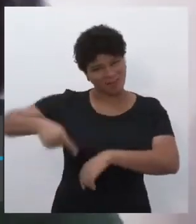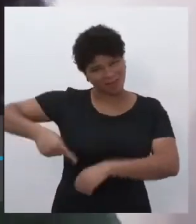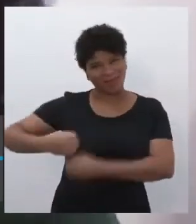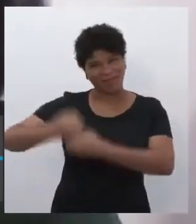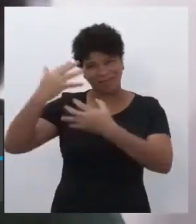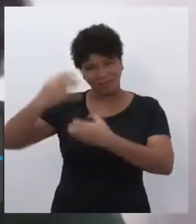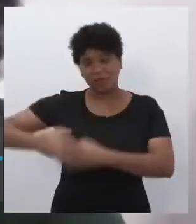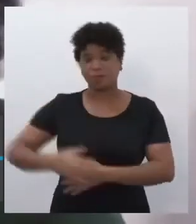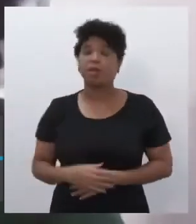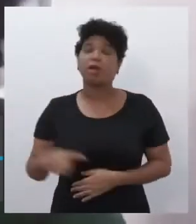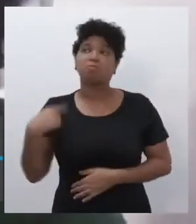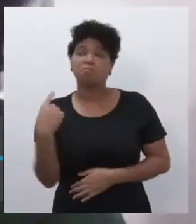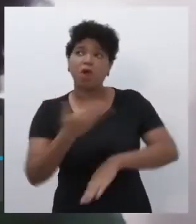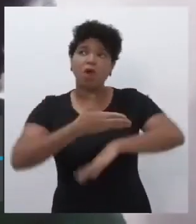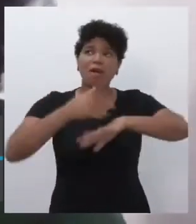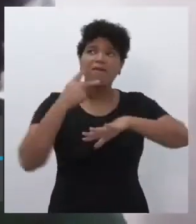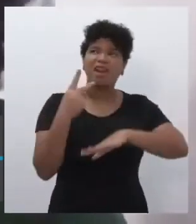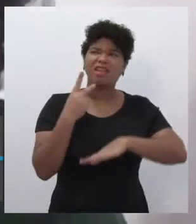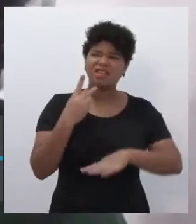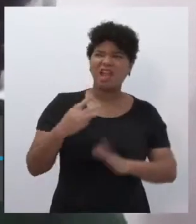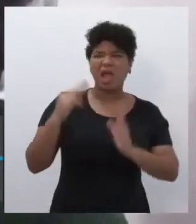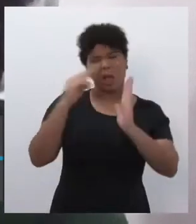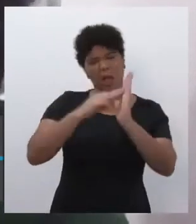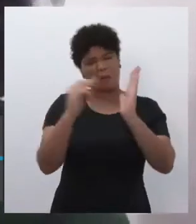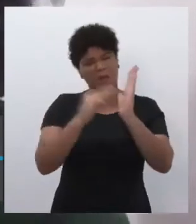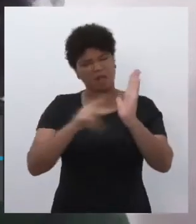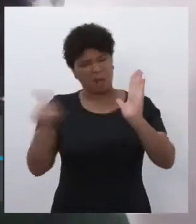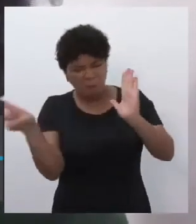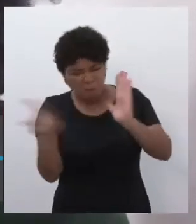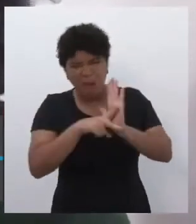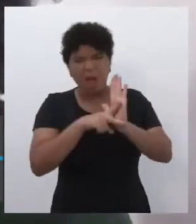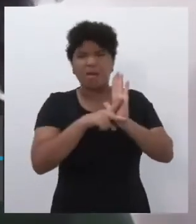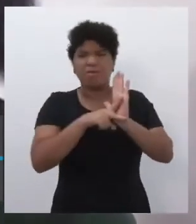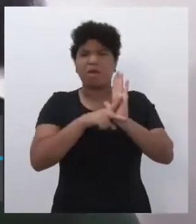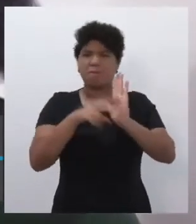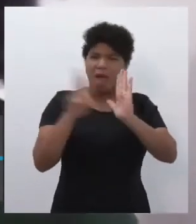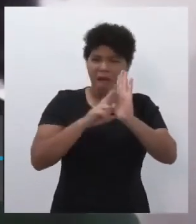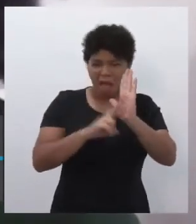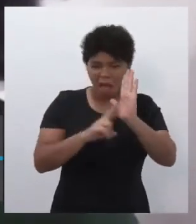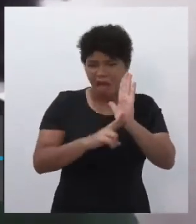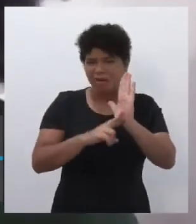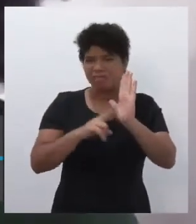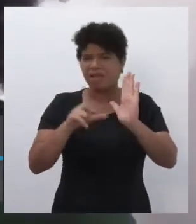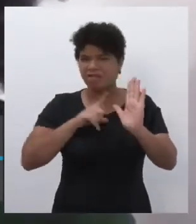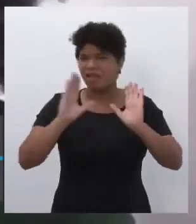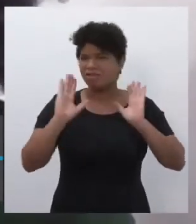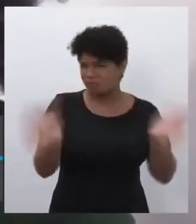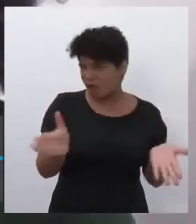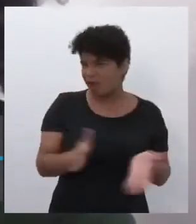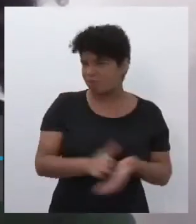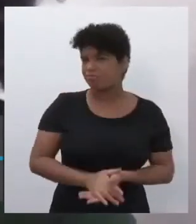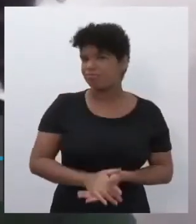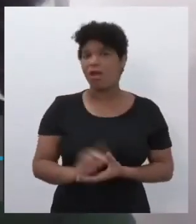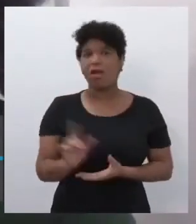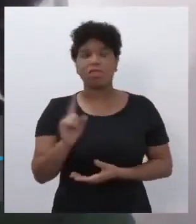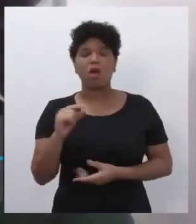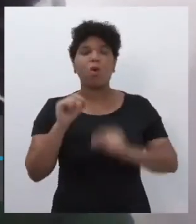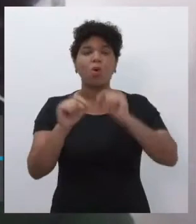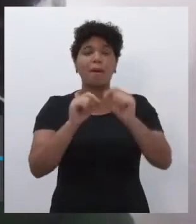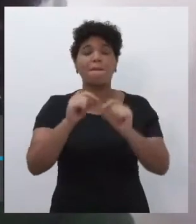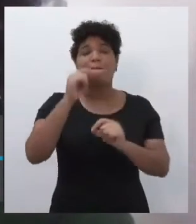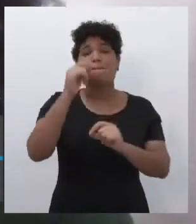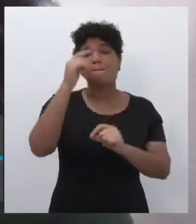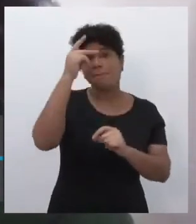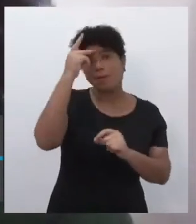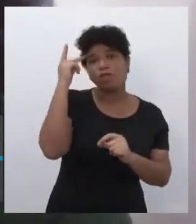estratégia mais ou menos eficiente. Quando a gente fala isso, o que a gente quer dizer? A gente está falando sobre a intencionalidade,